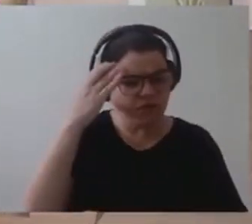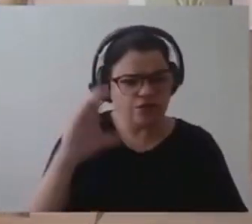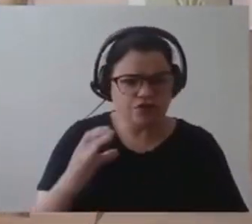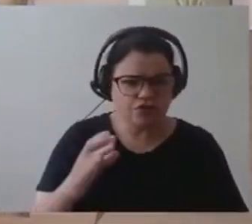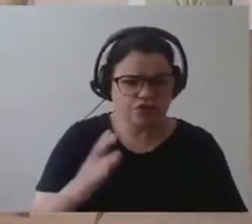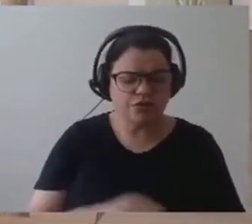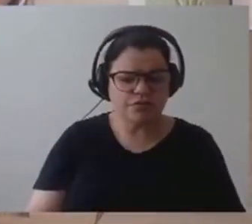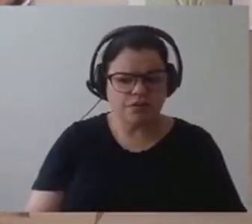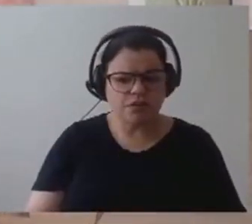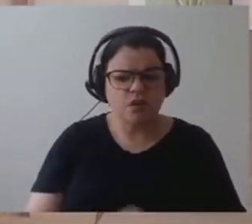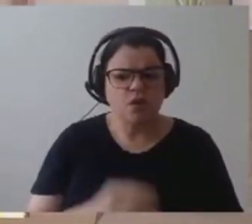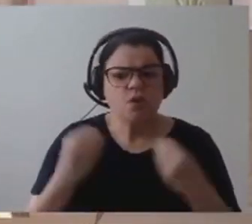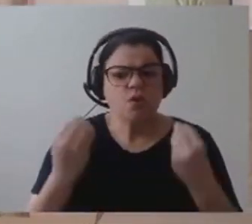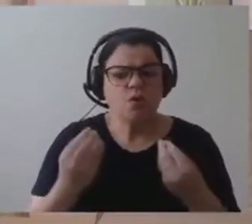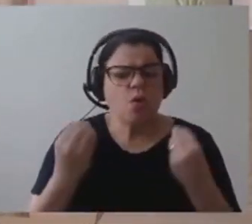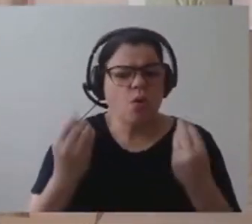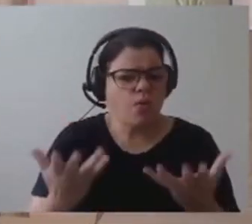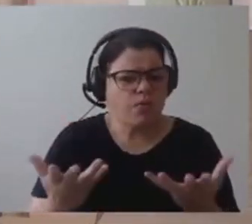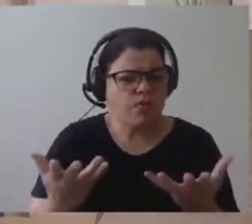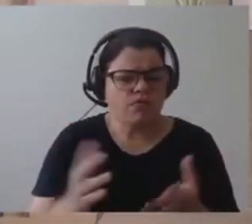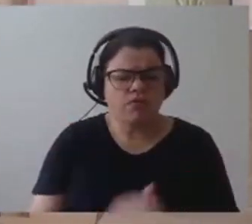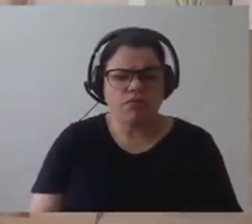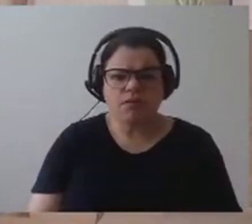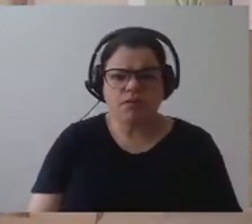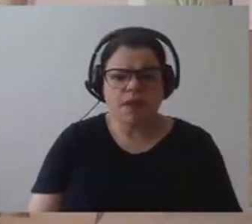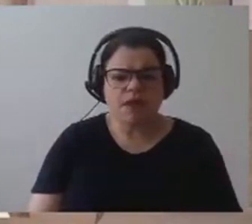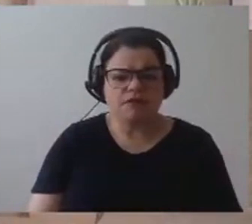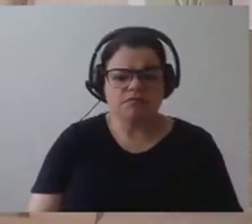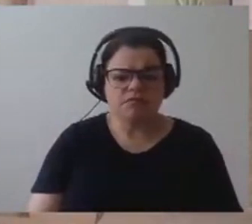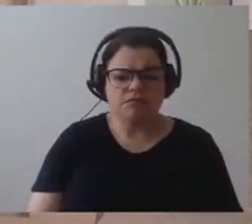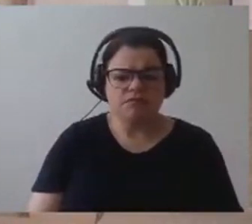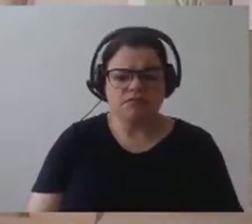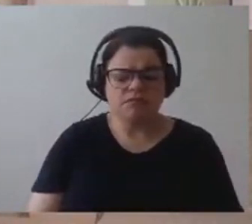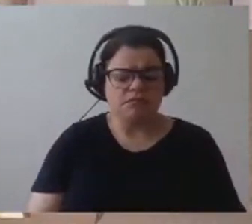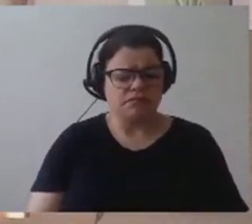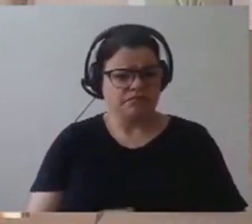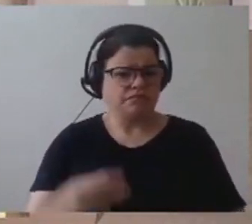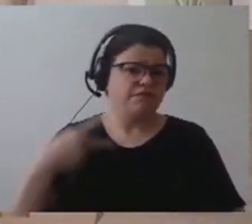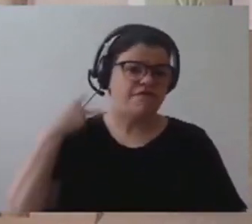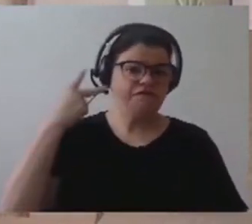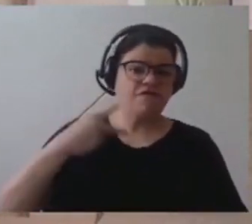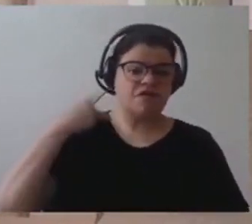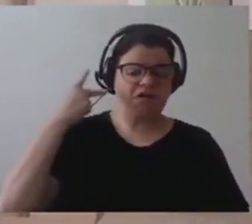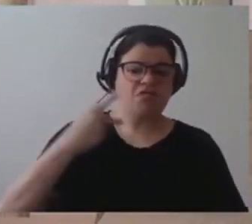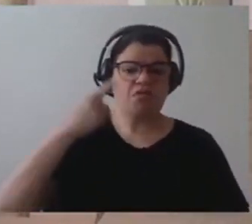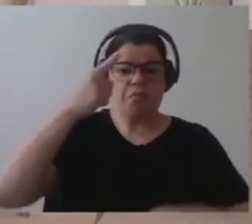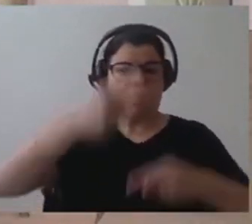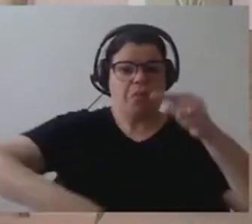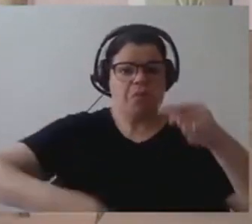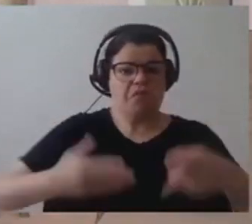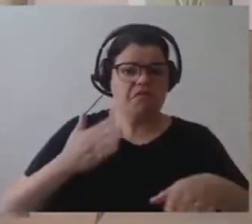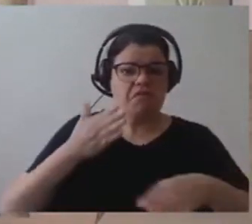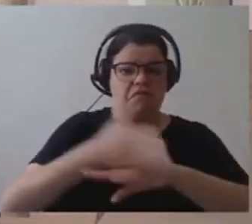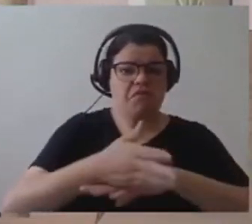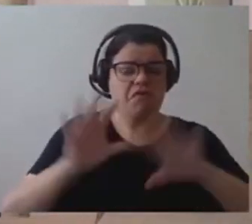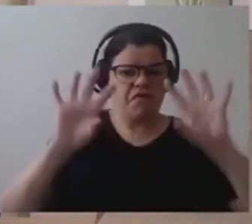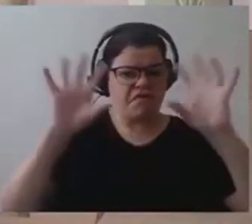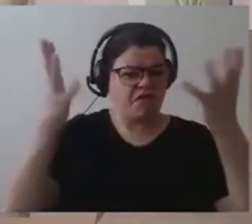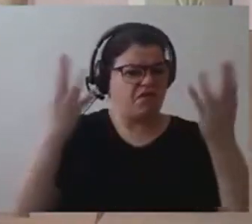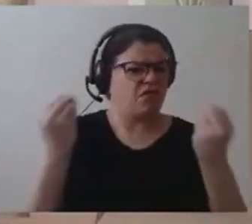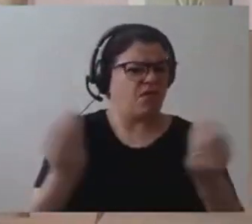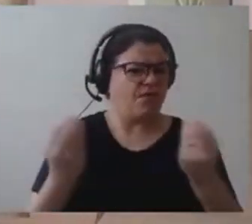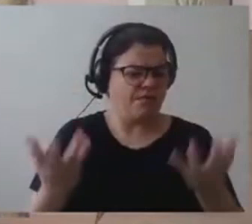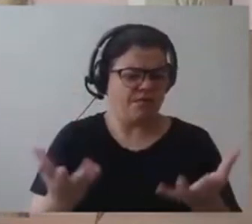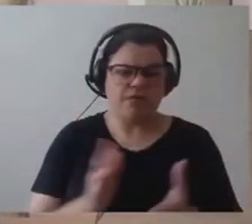como alguém vai vai Pretender que um fiscalizador não entre no evento por que eu não